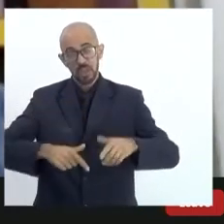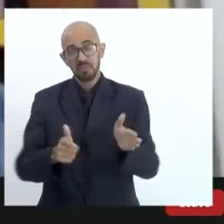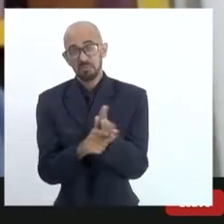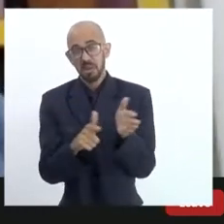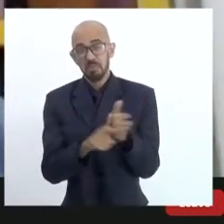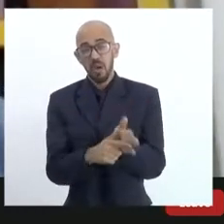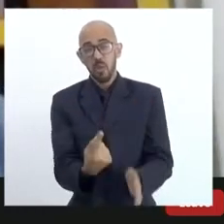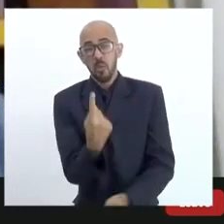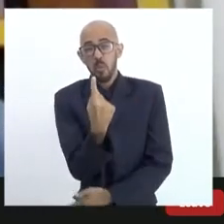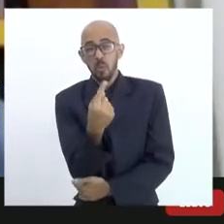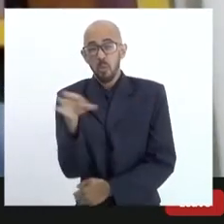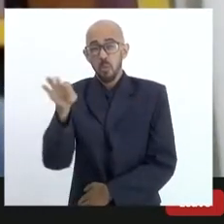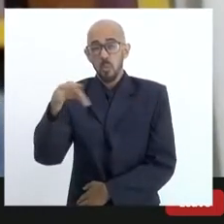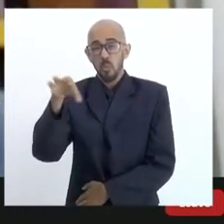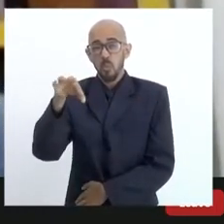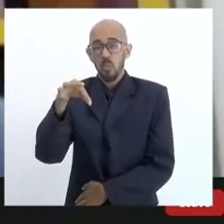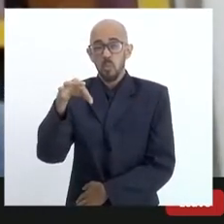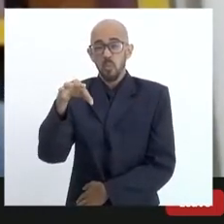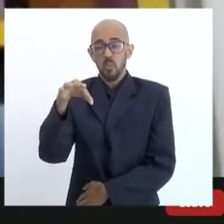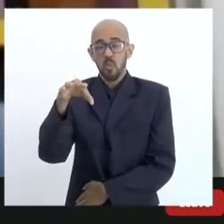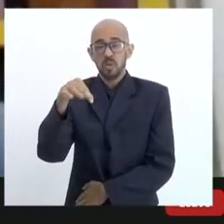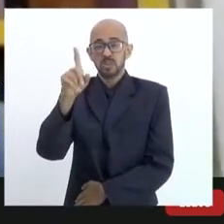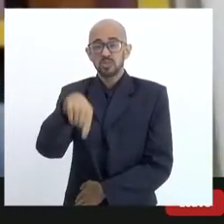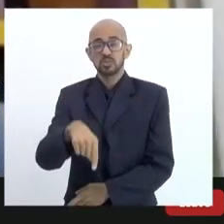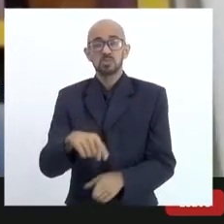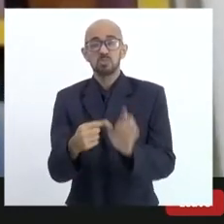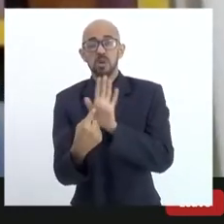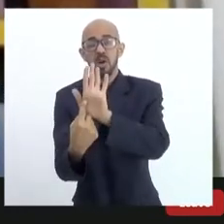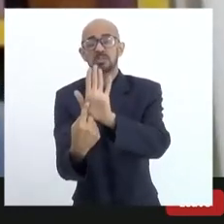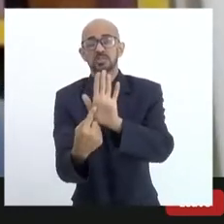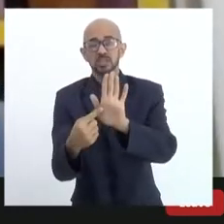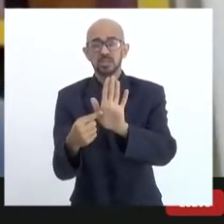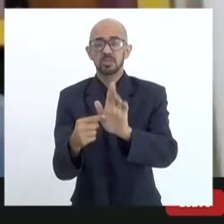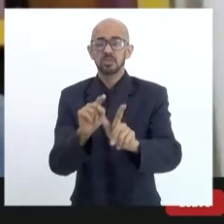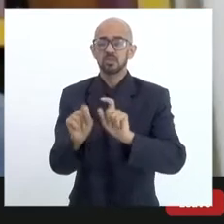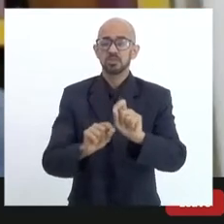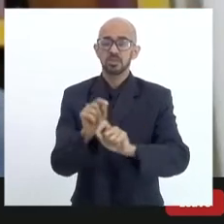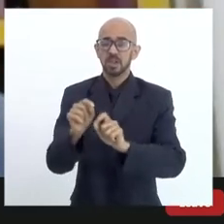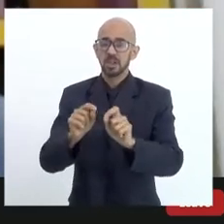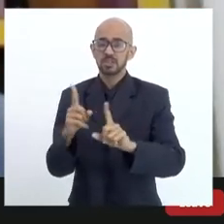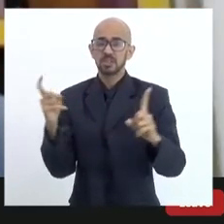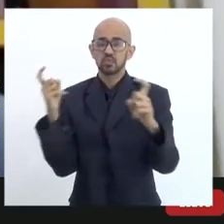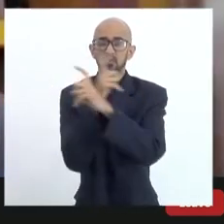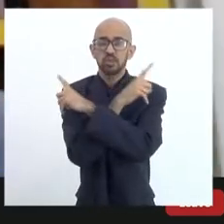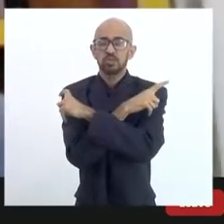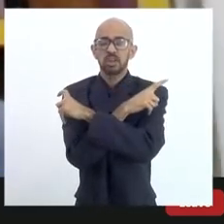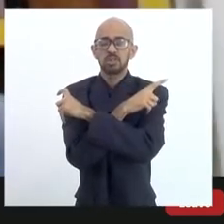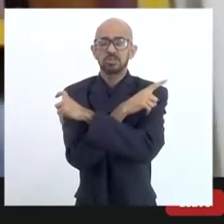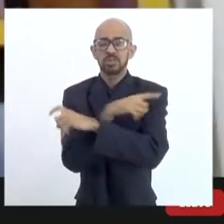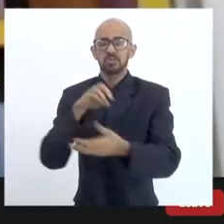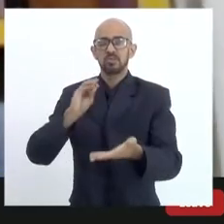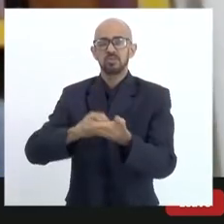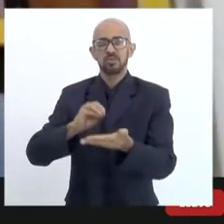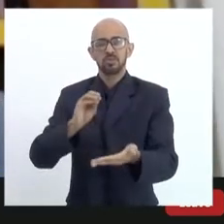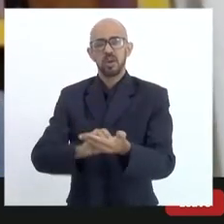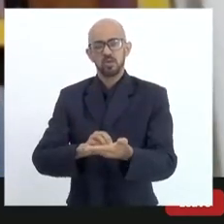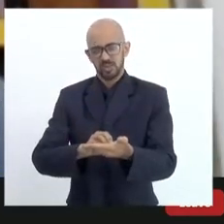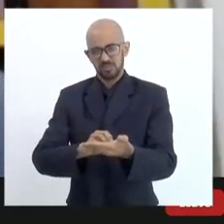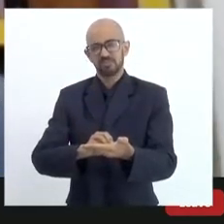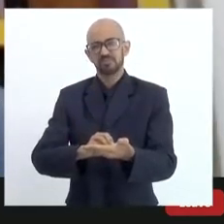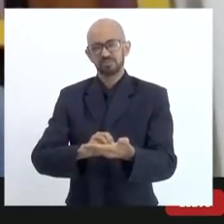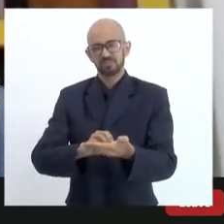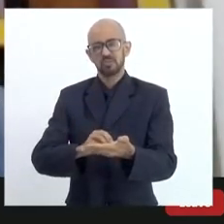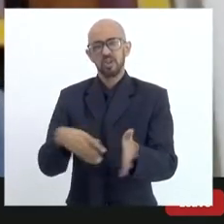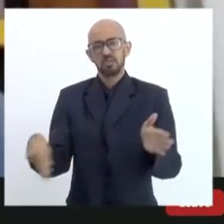relatório. Isso já demonstra a dificuldade que os entes do Conselho têm na relação interna, né, com a